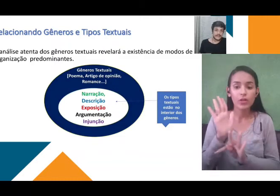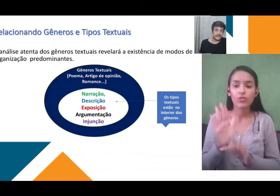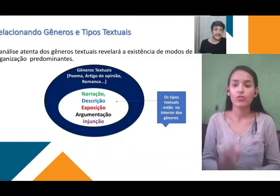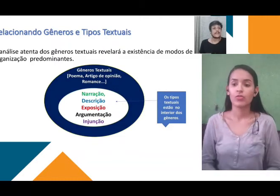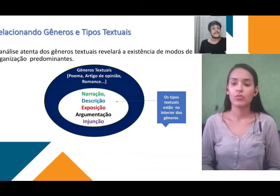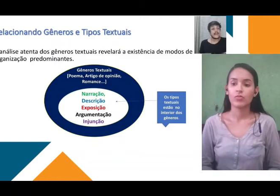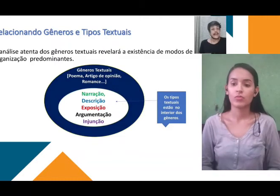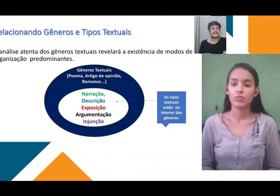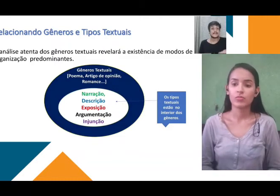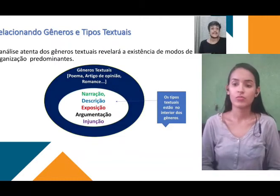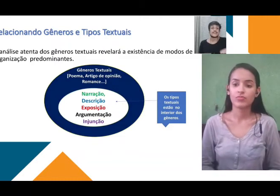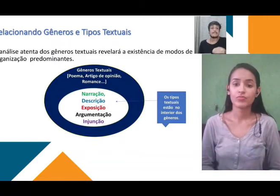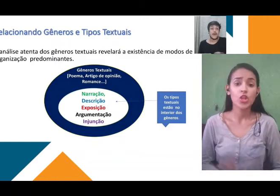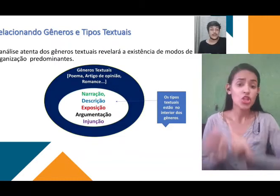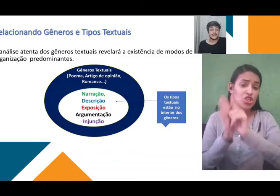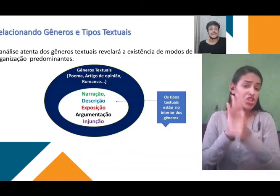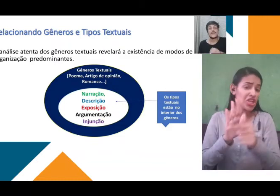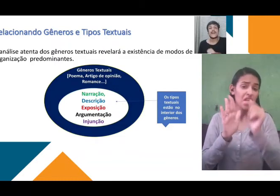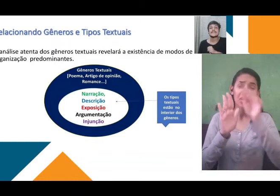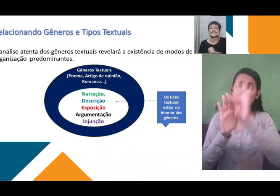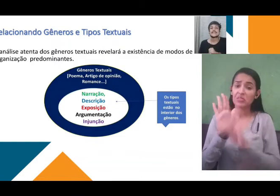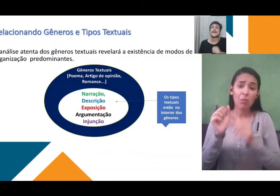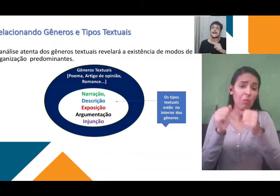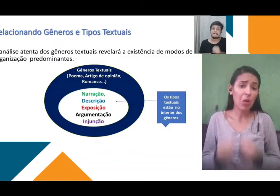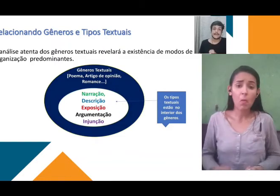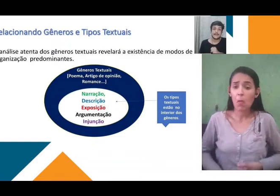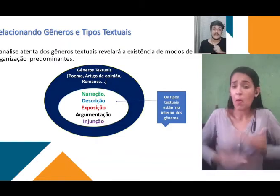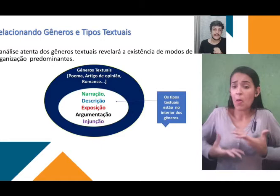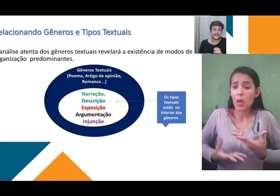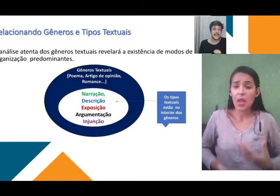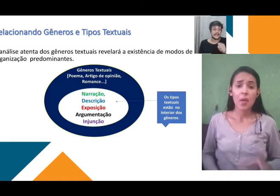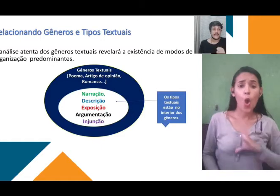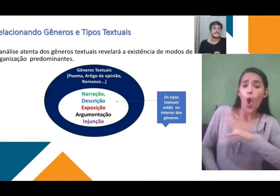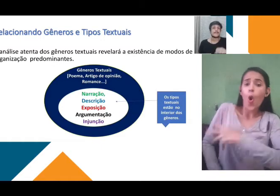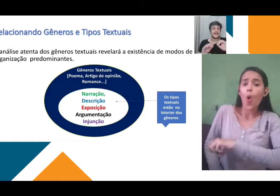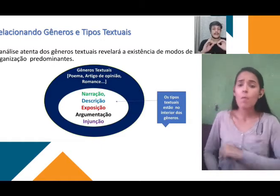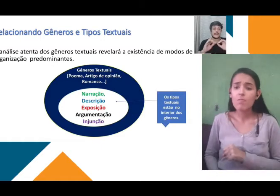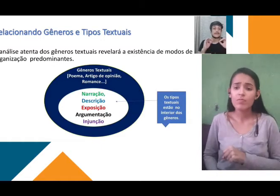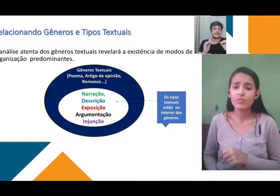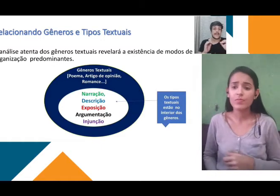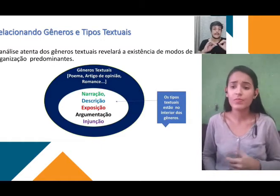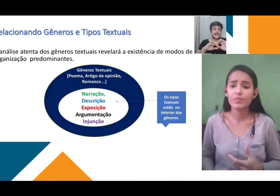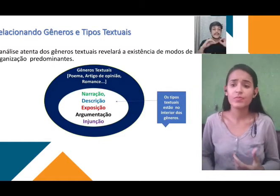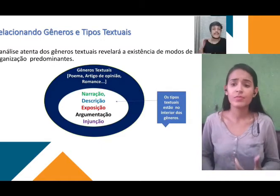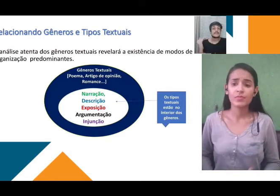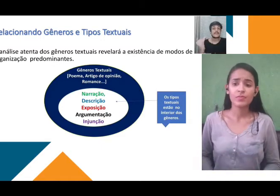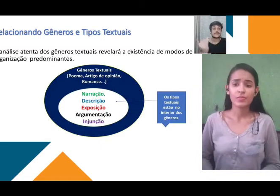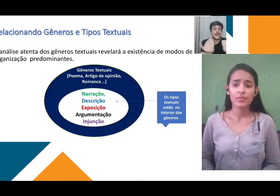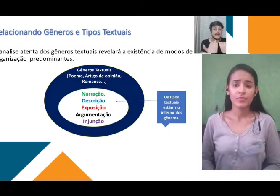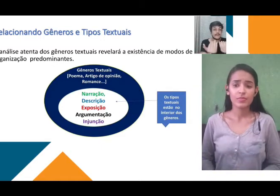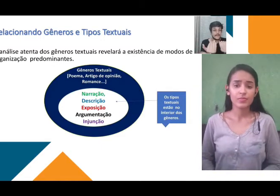gêneros textuais revelará a existência de modos de organização predominante. Então, olha lá o esquema, né?